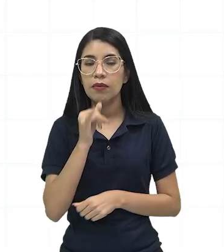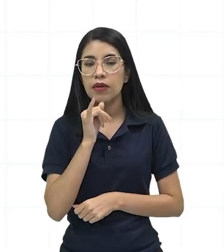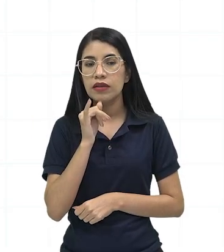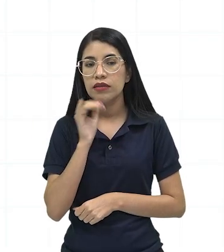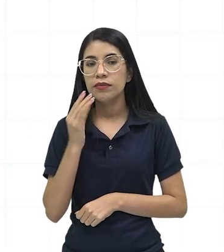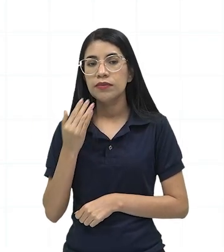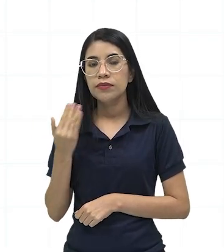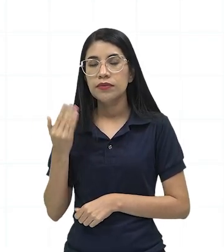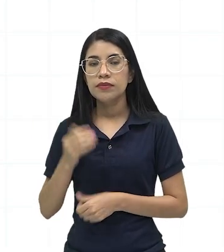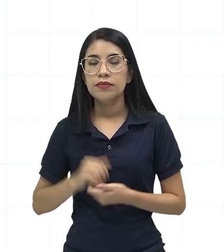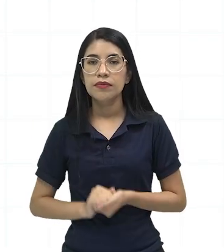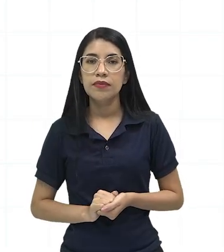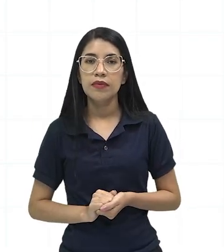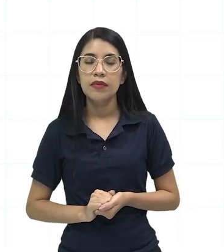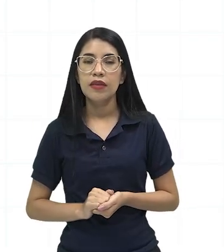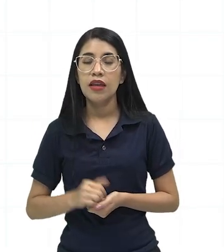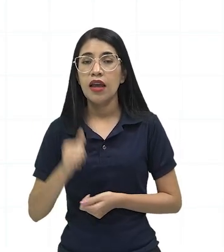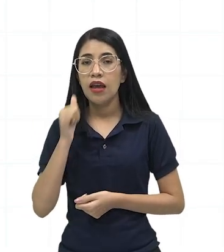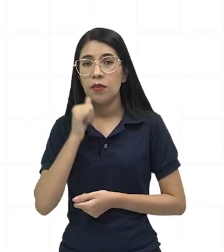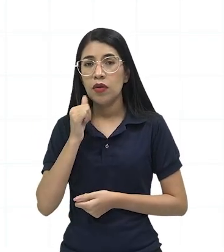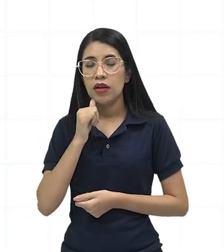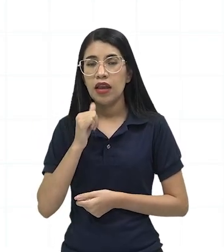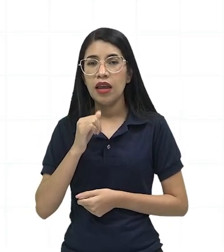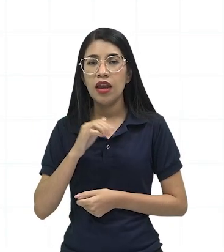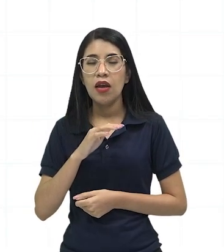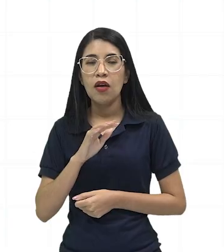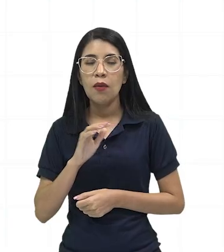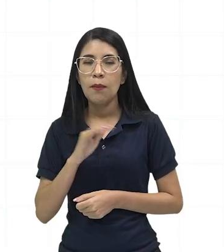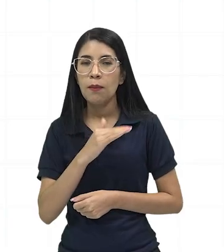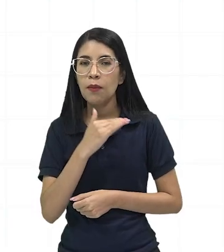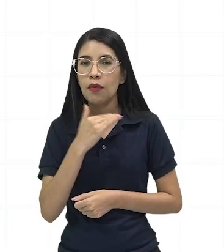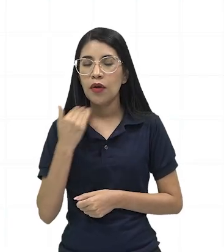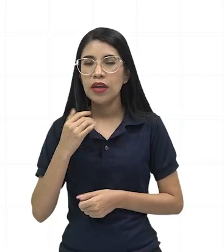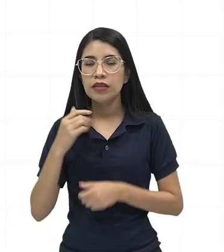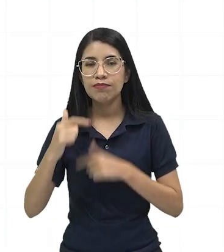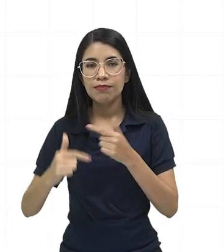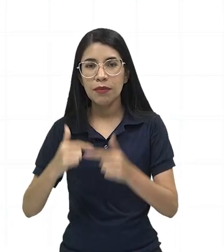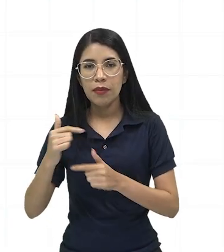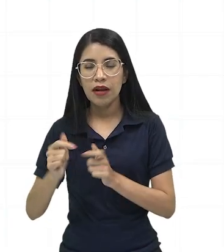exemplo. Paula morria de trabalhar para pagar o banco.